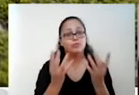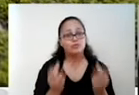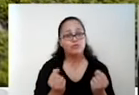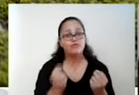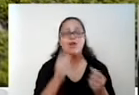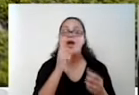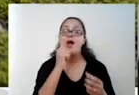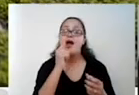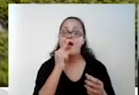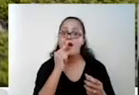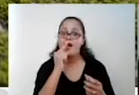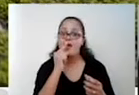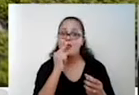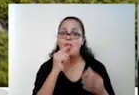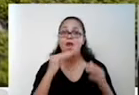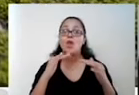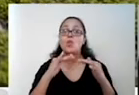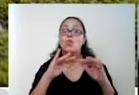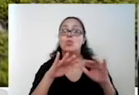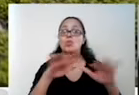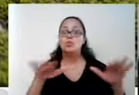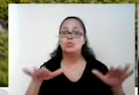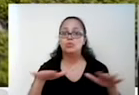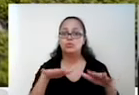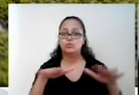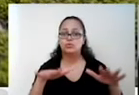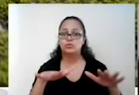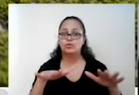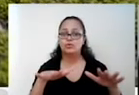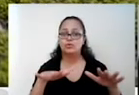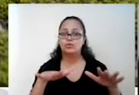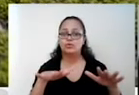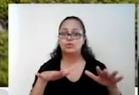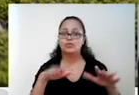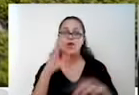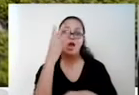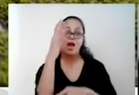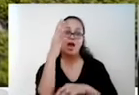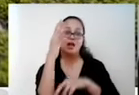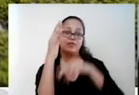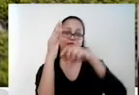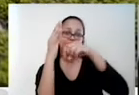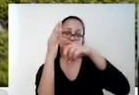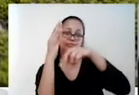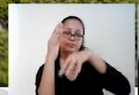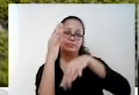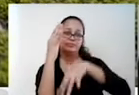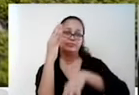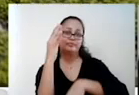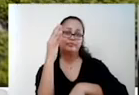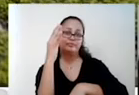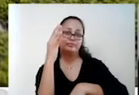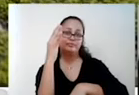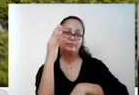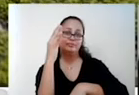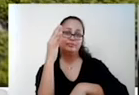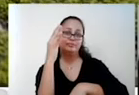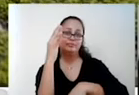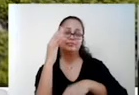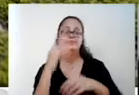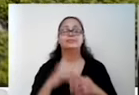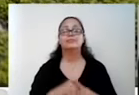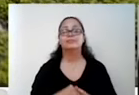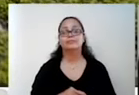do solo. Elas têm raízes que podem penetrar no solo e coletar água de lençóis freáticos, lençóis